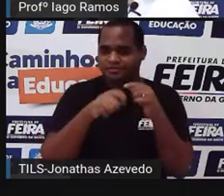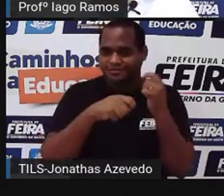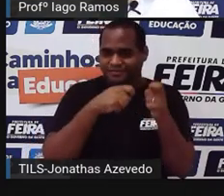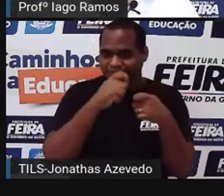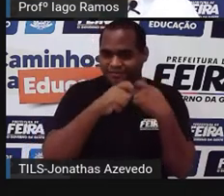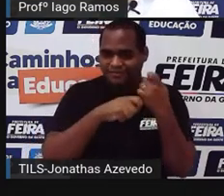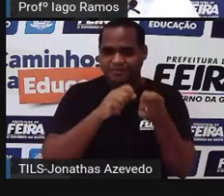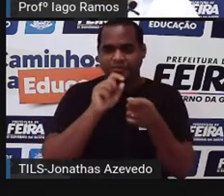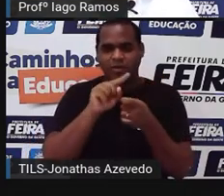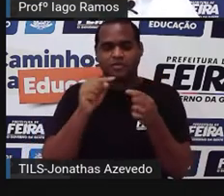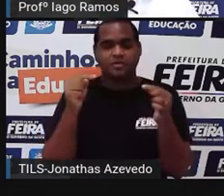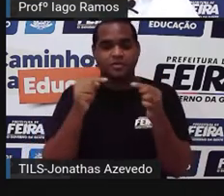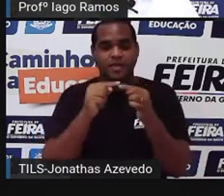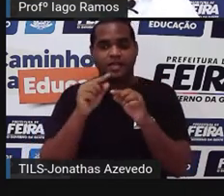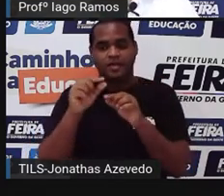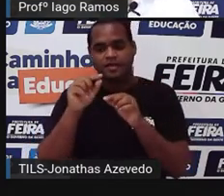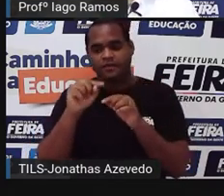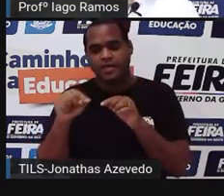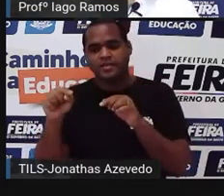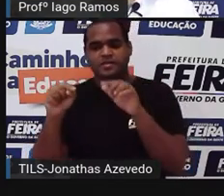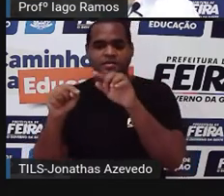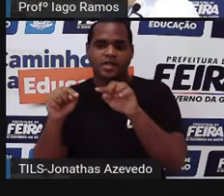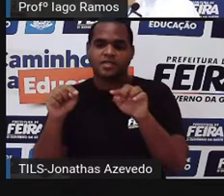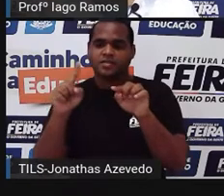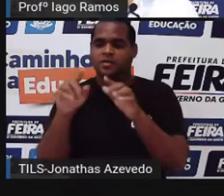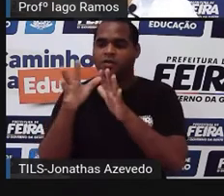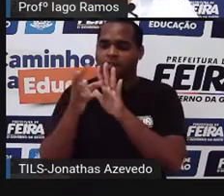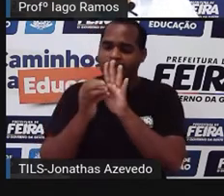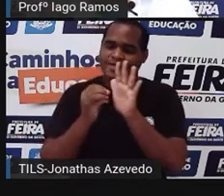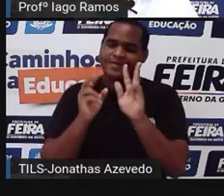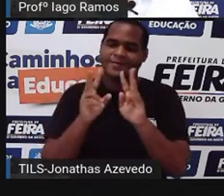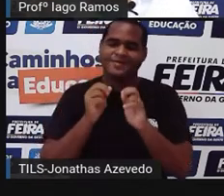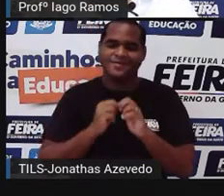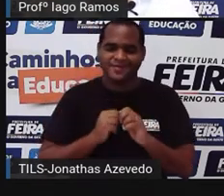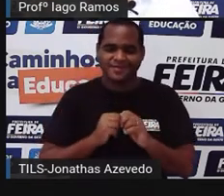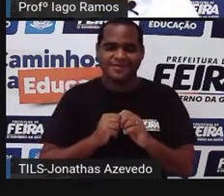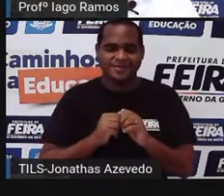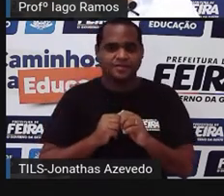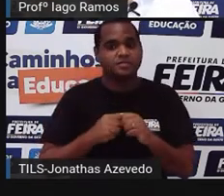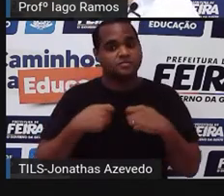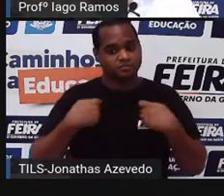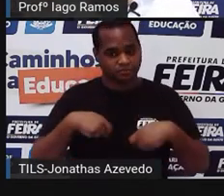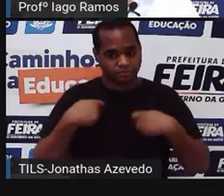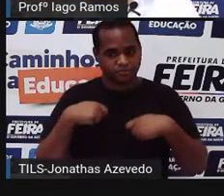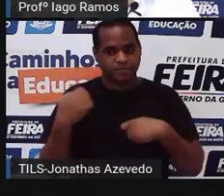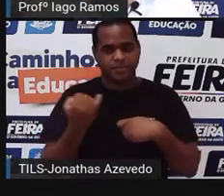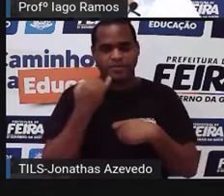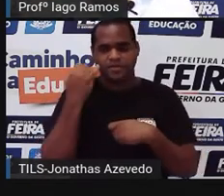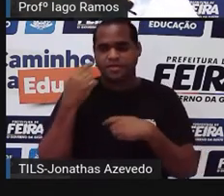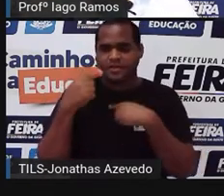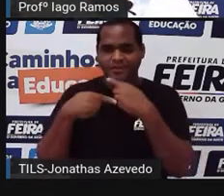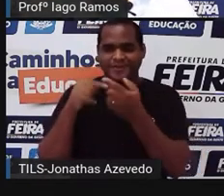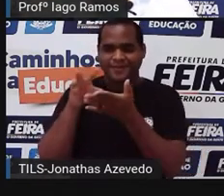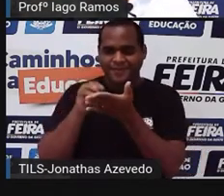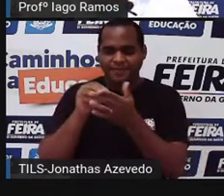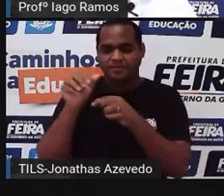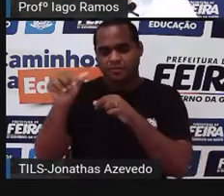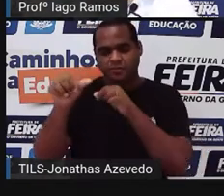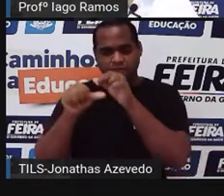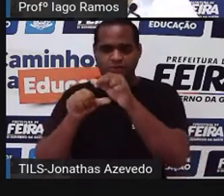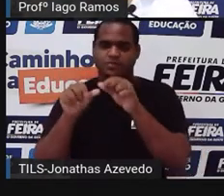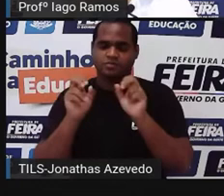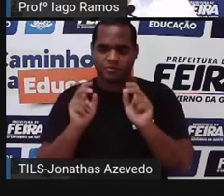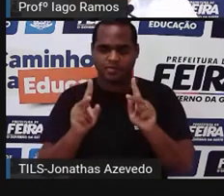os pontos são vértices então copia desse jeitinho tá e depois de copiada tenta fazer a transformação